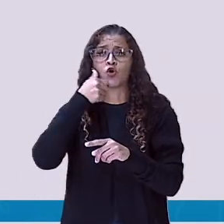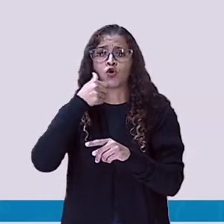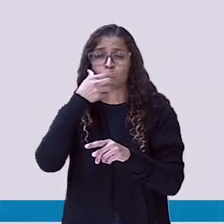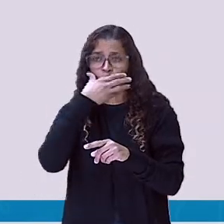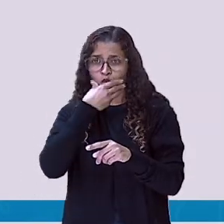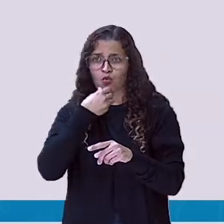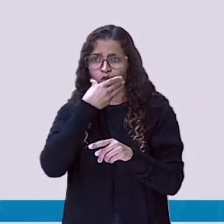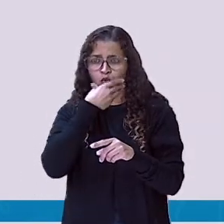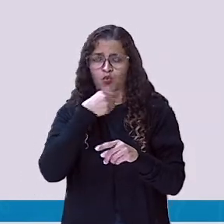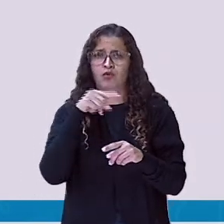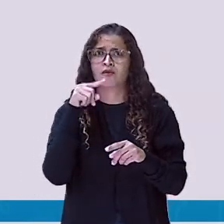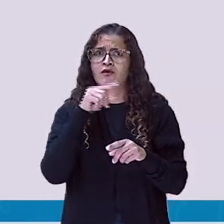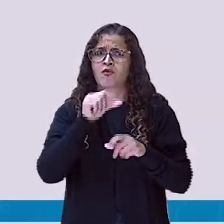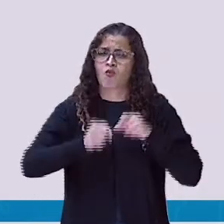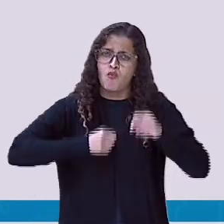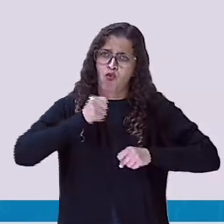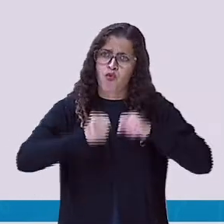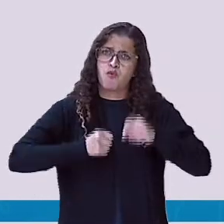mesma forma.